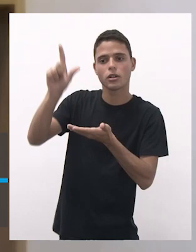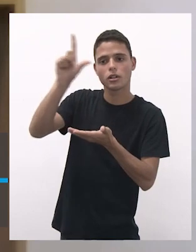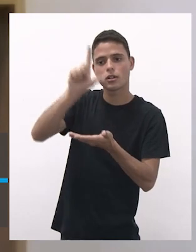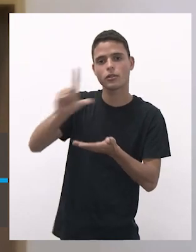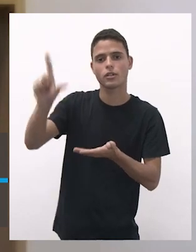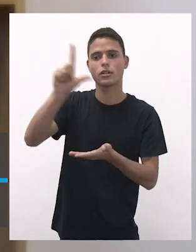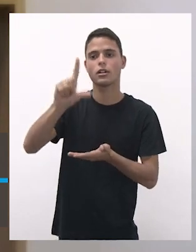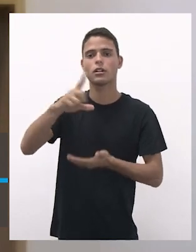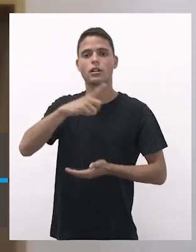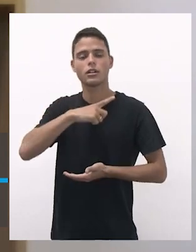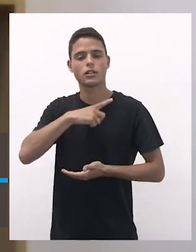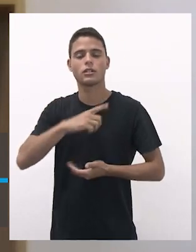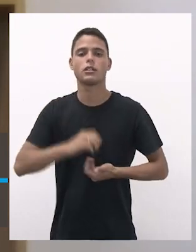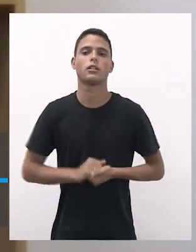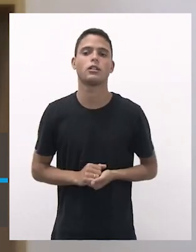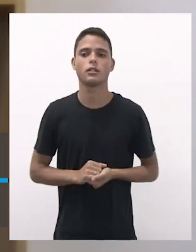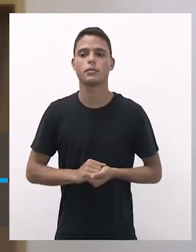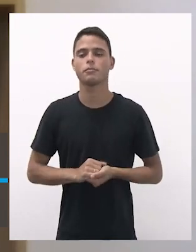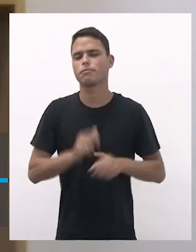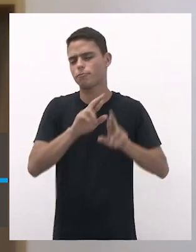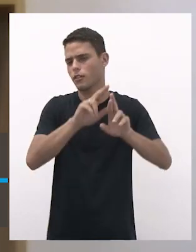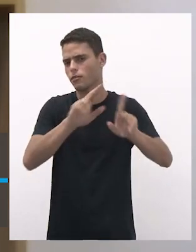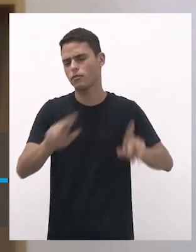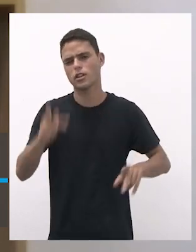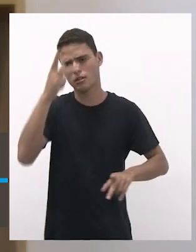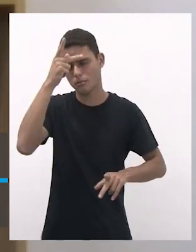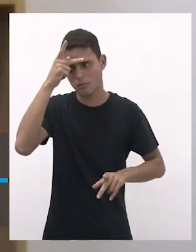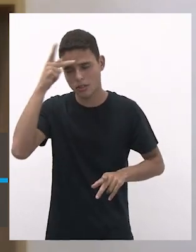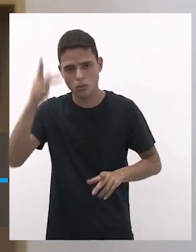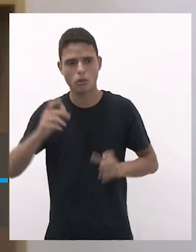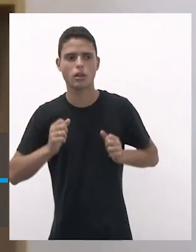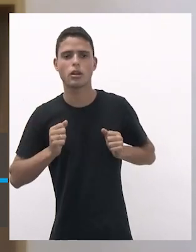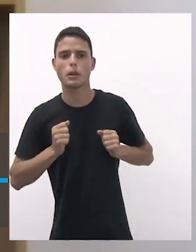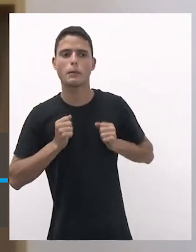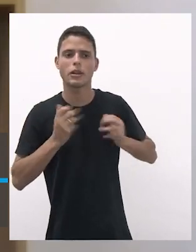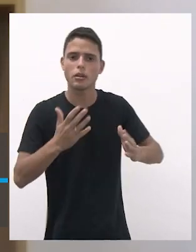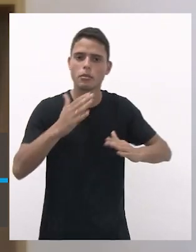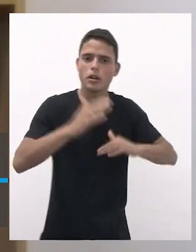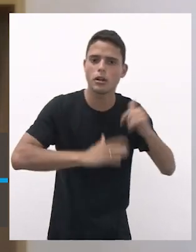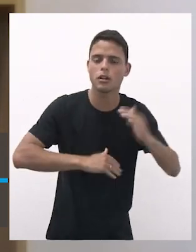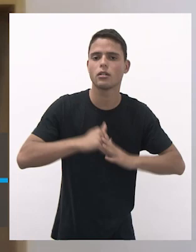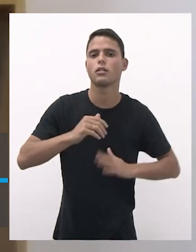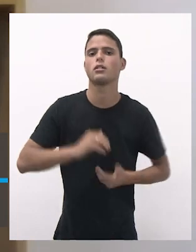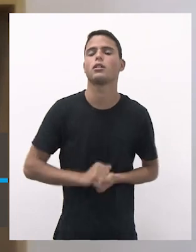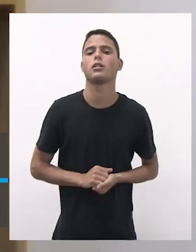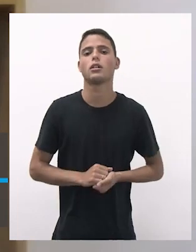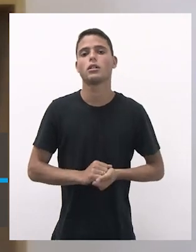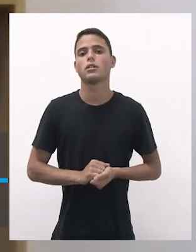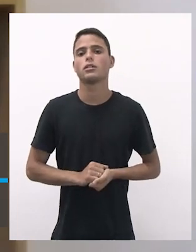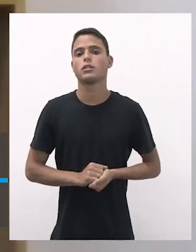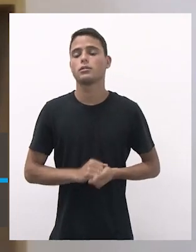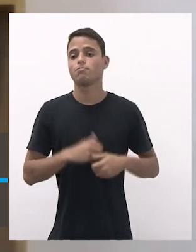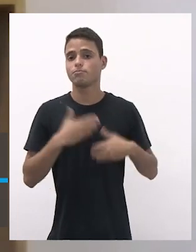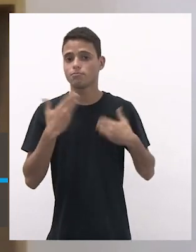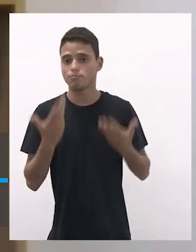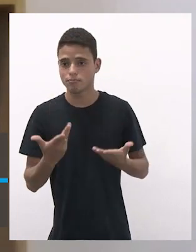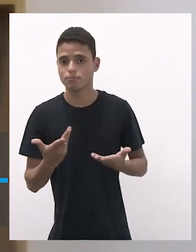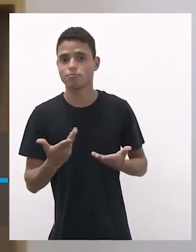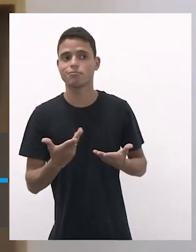a filha dele participou. Então a gente hoje tem uma expansão. Por conta disso, eu